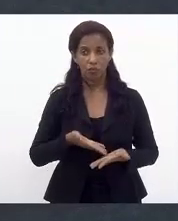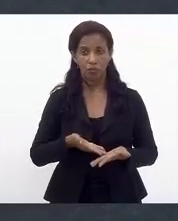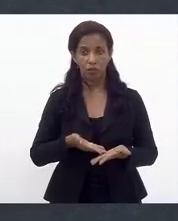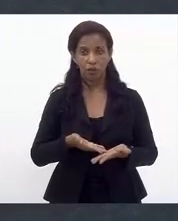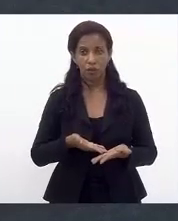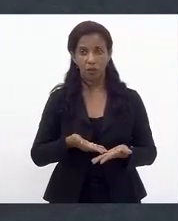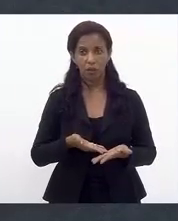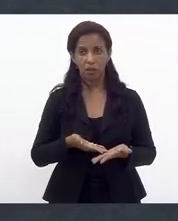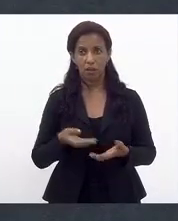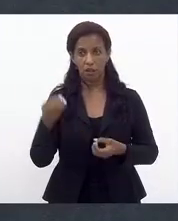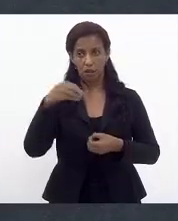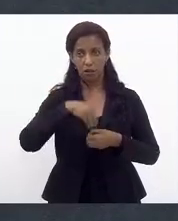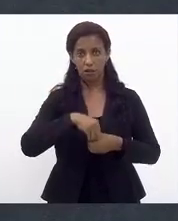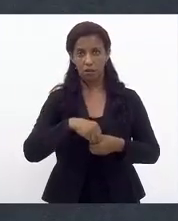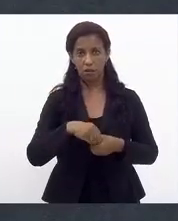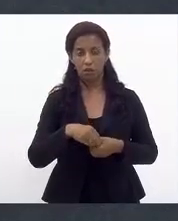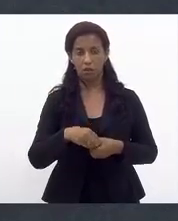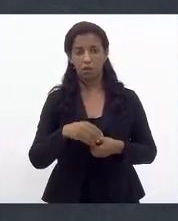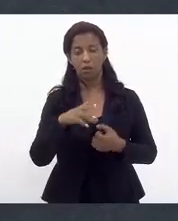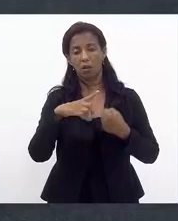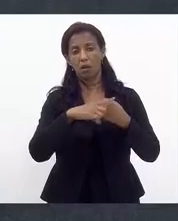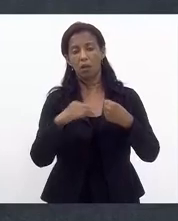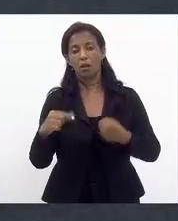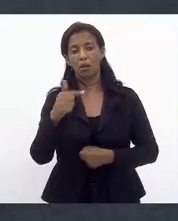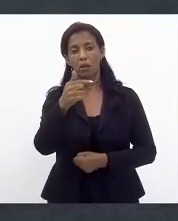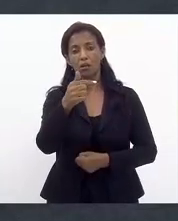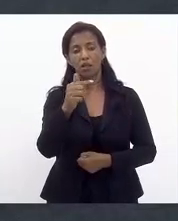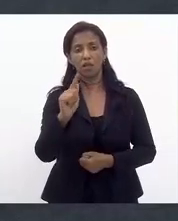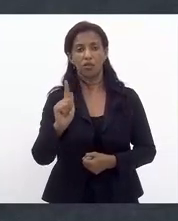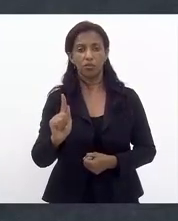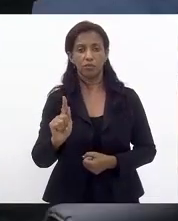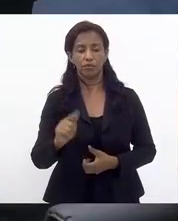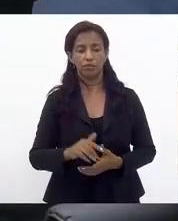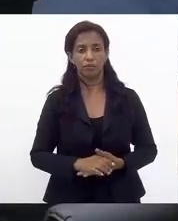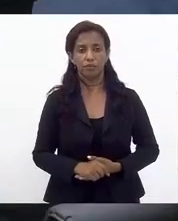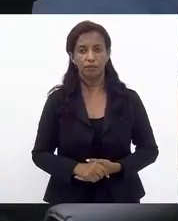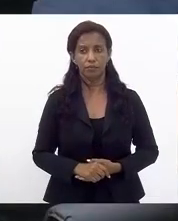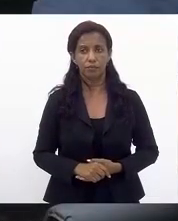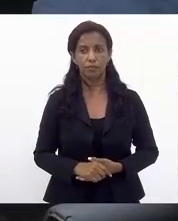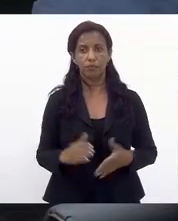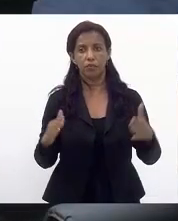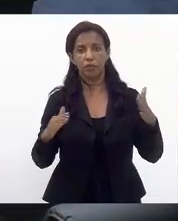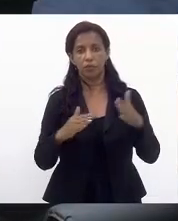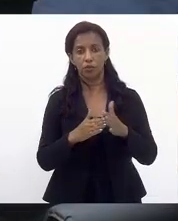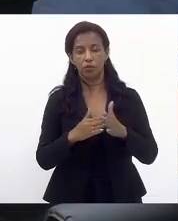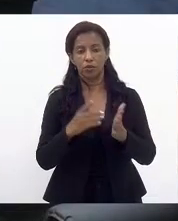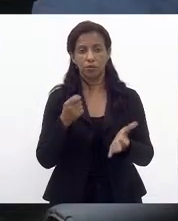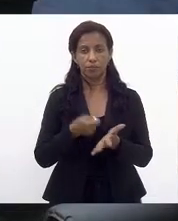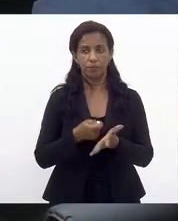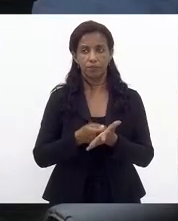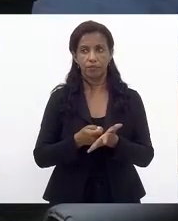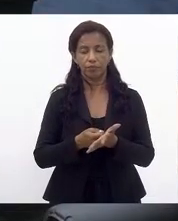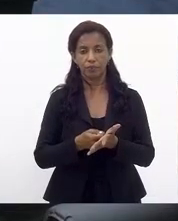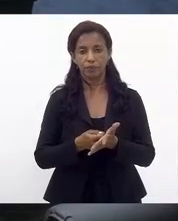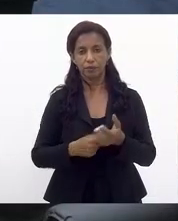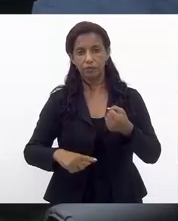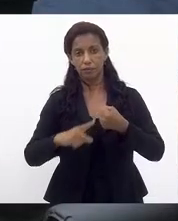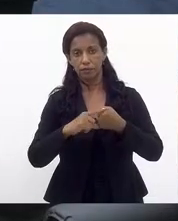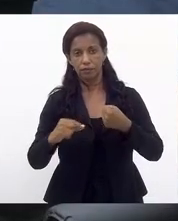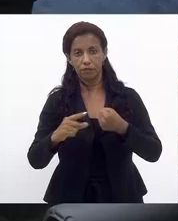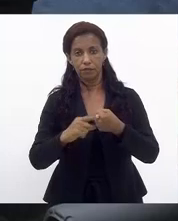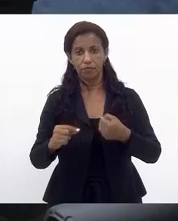estava na lei entrou entrou entrou artigo 7G os limites impostos pelo artigo